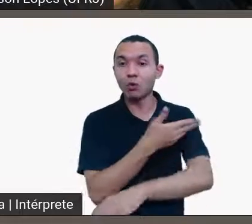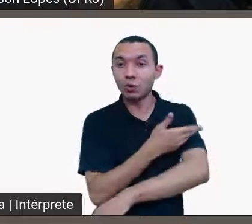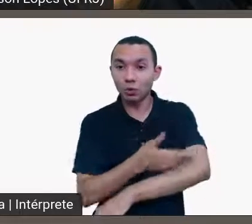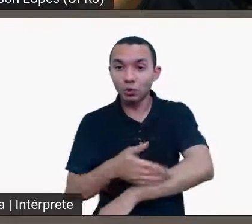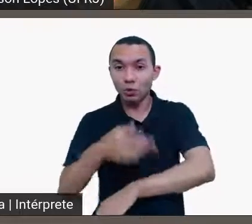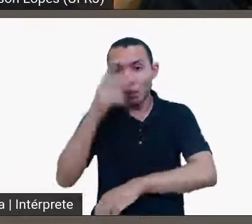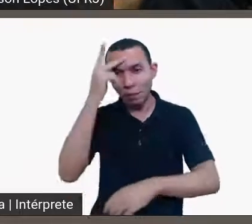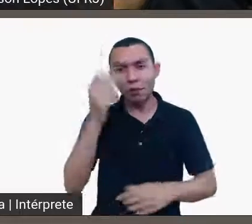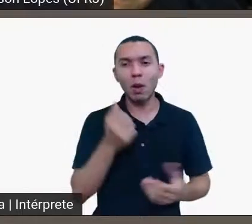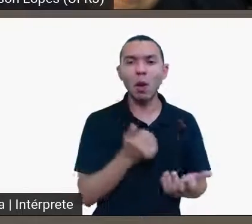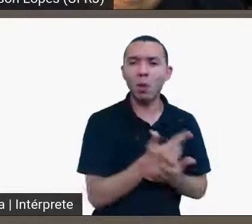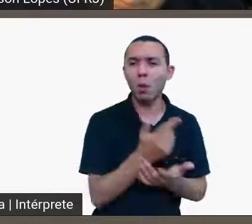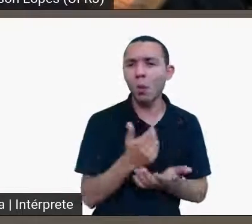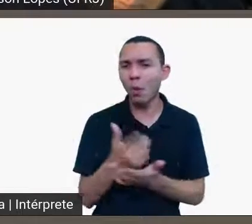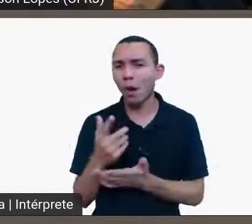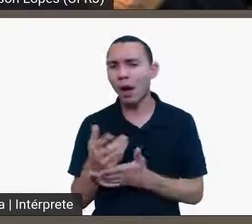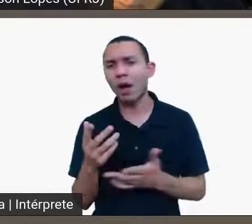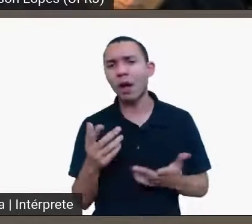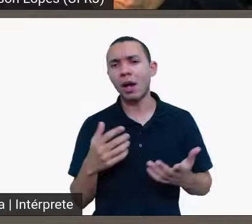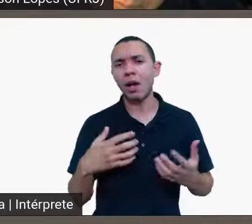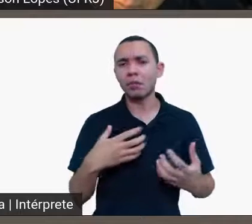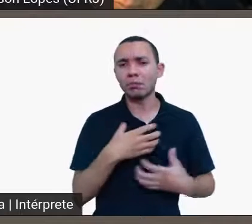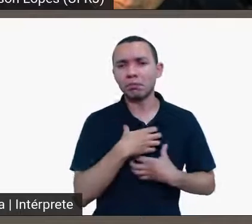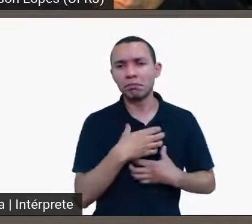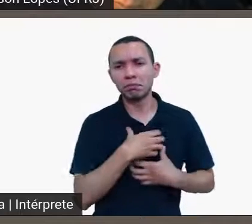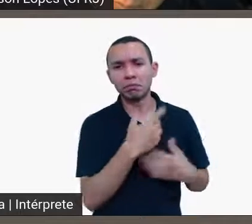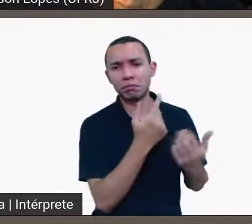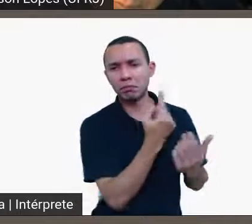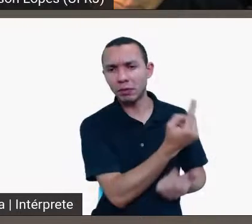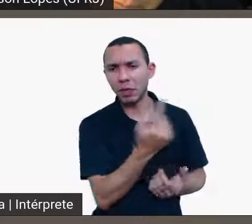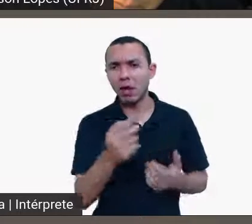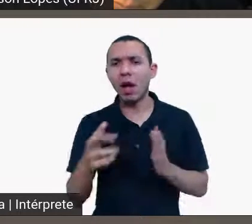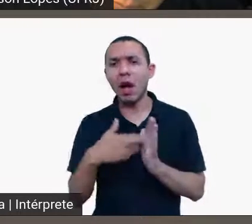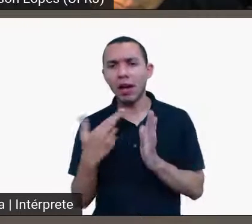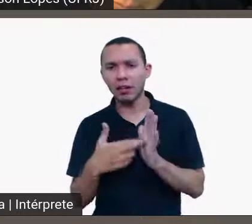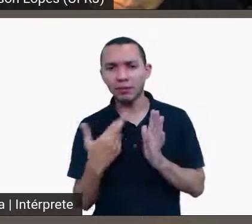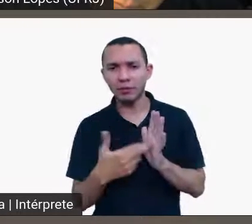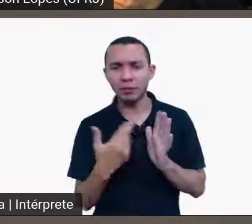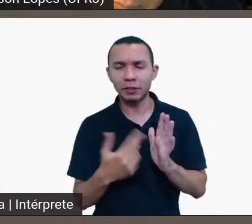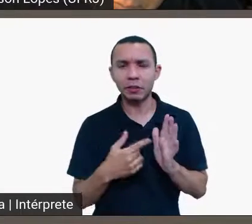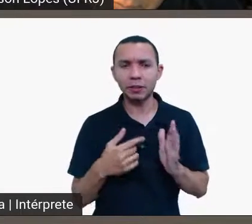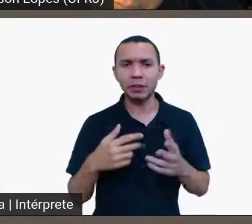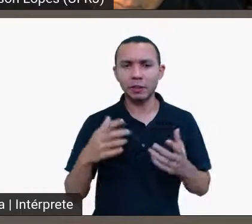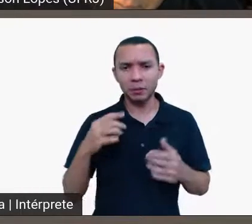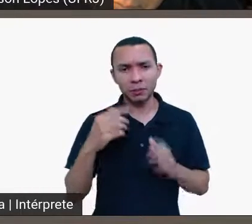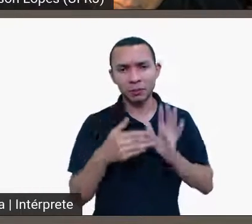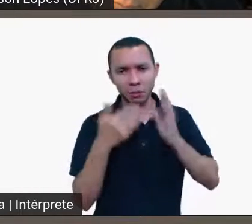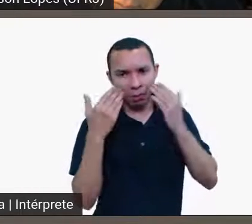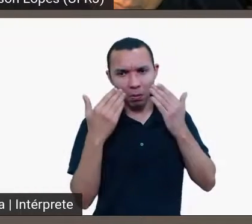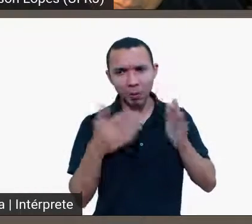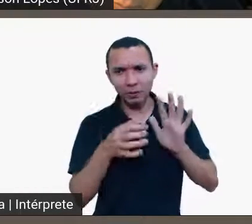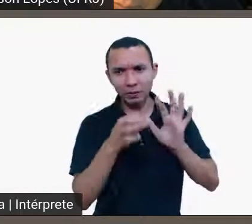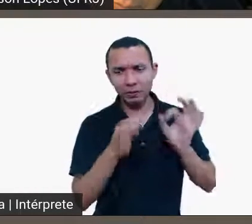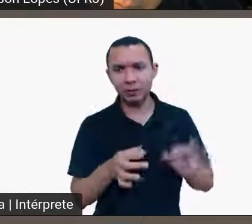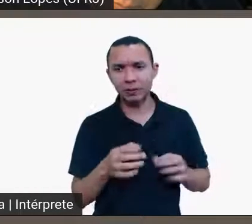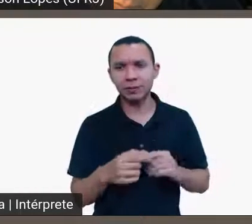consumo, comportamento, as próprias revistas são muito indicativas nesse sentido. Então, você